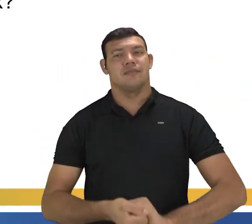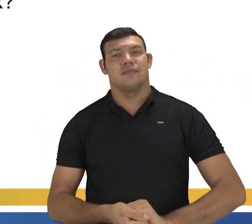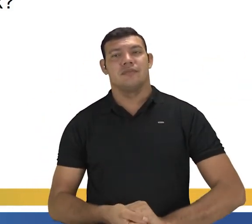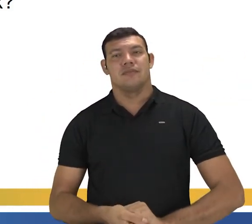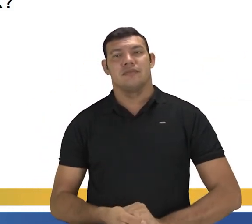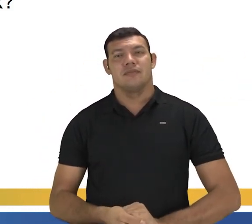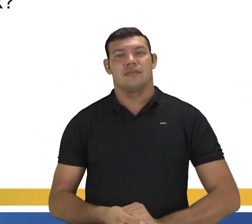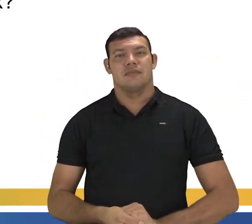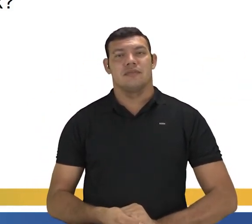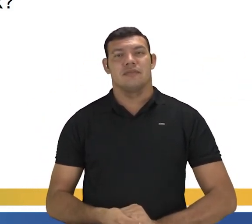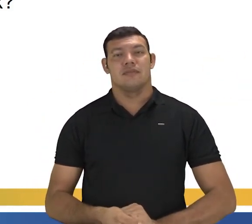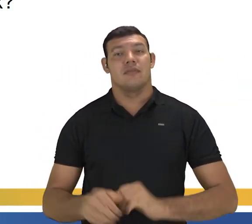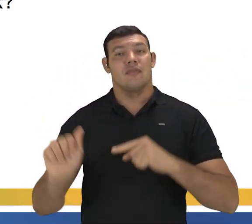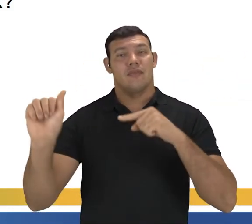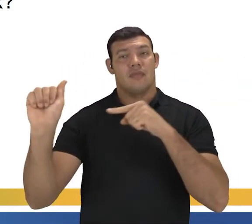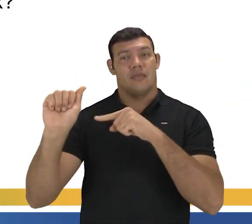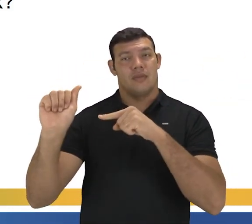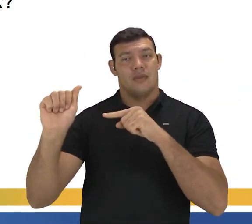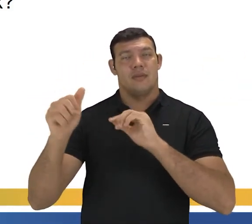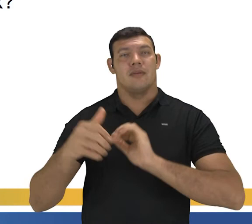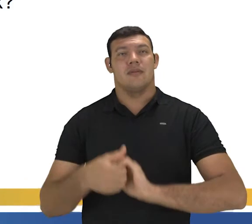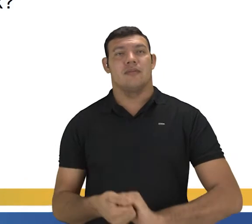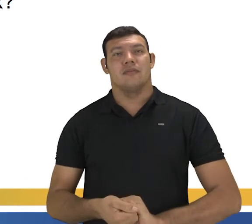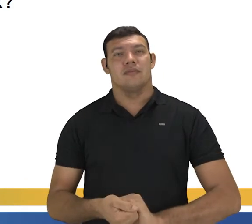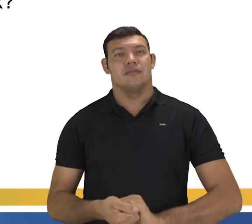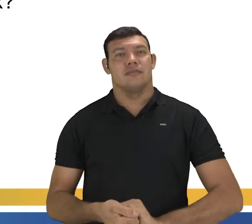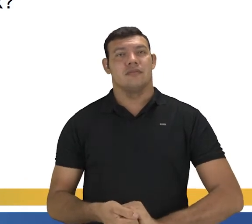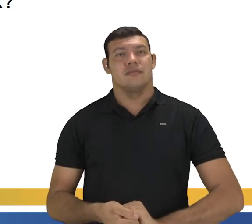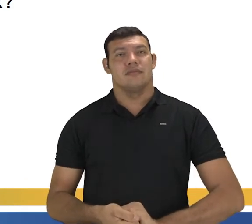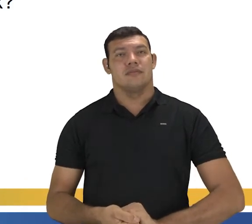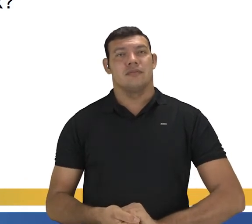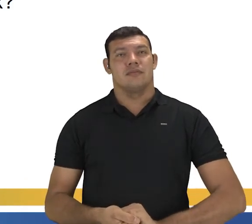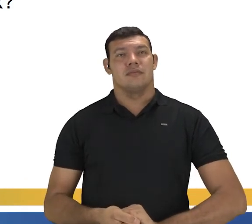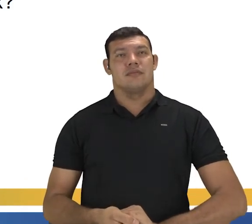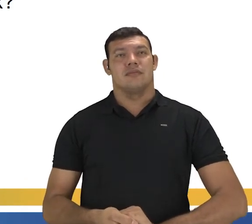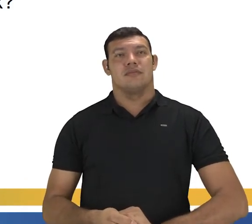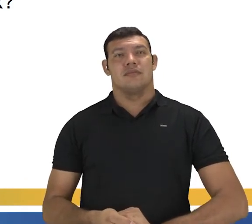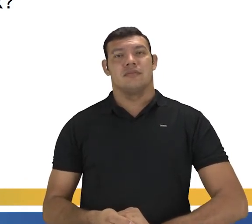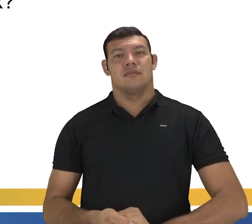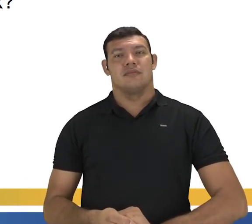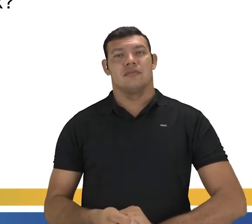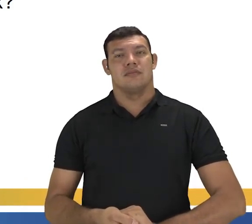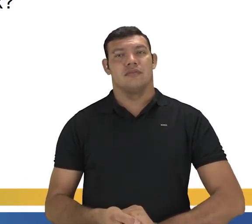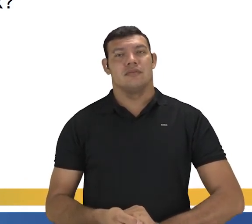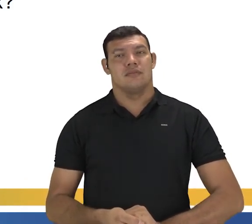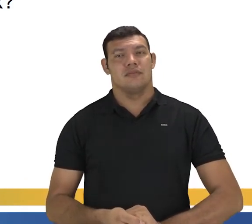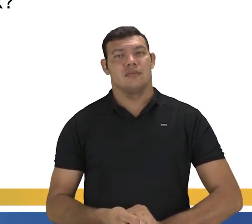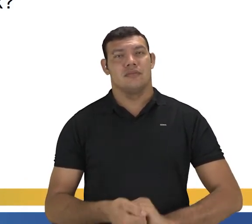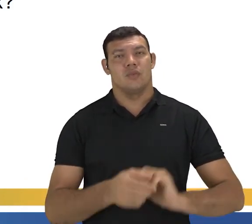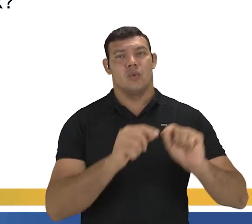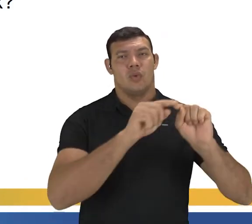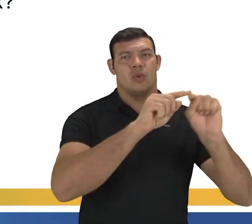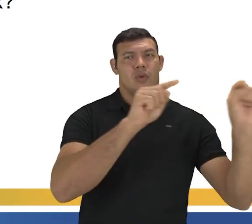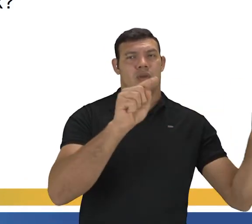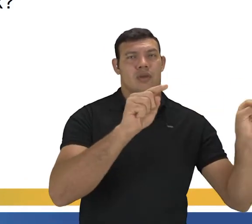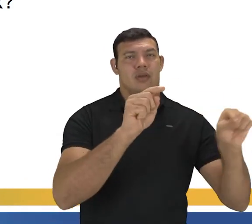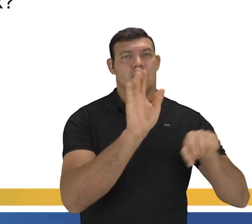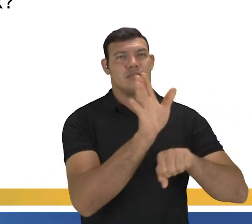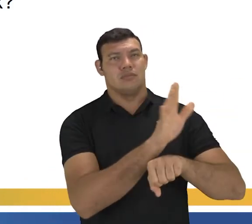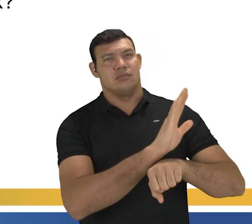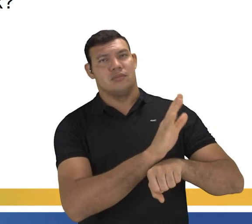então letra a e da movie i start one